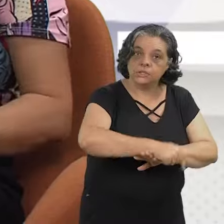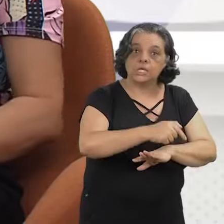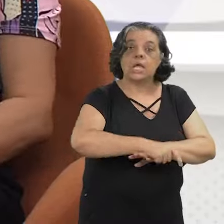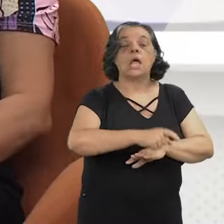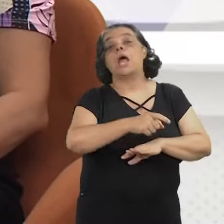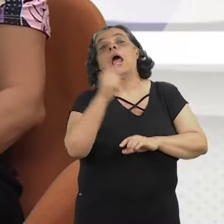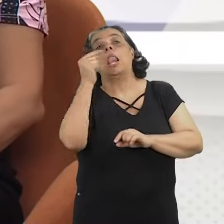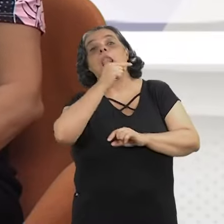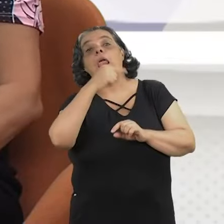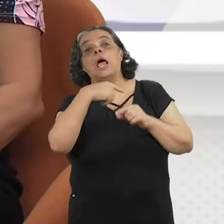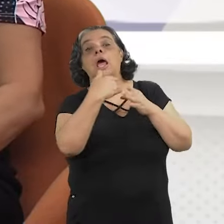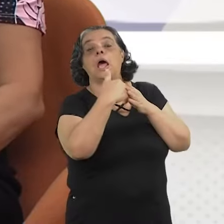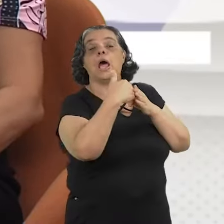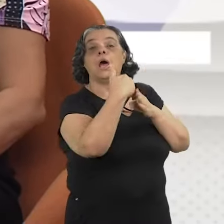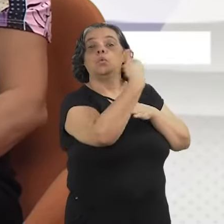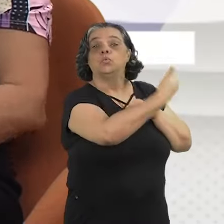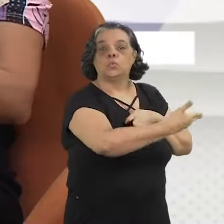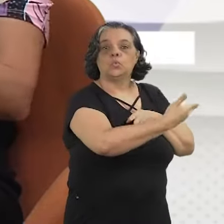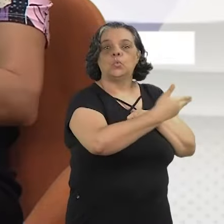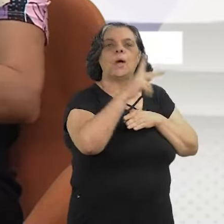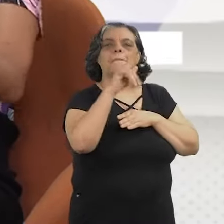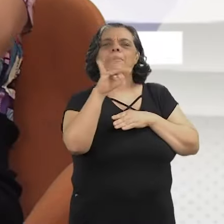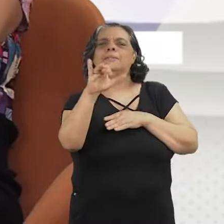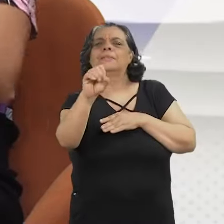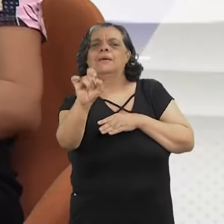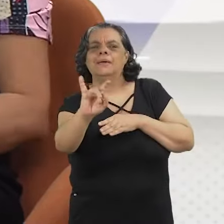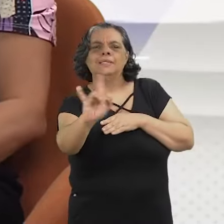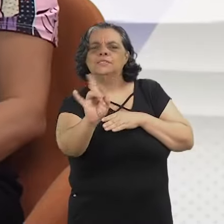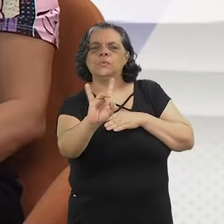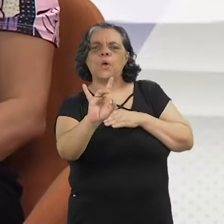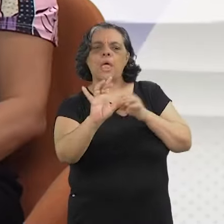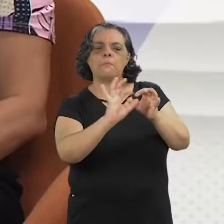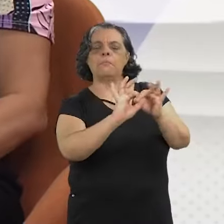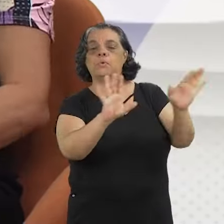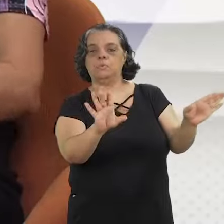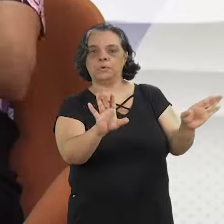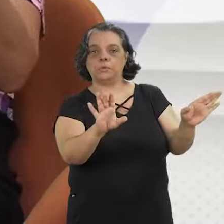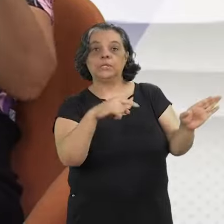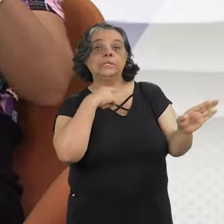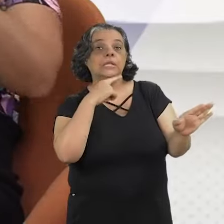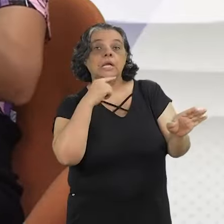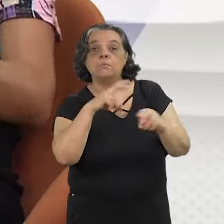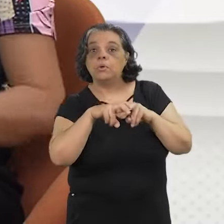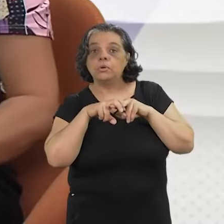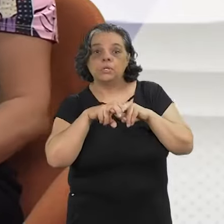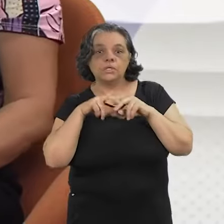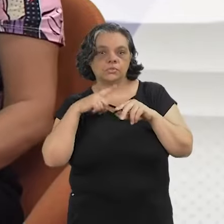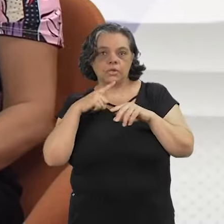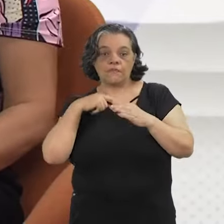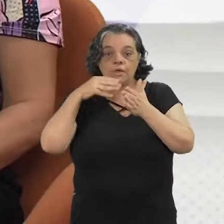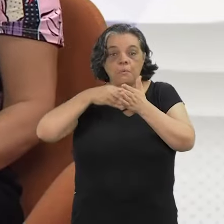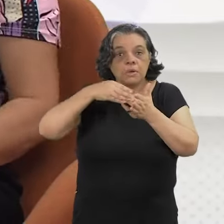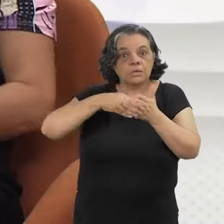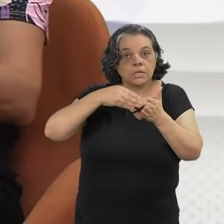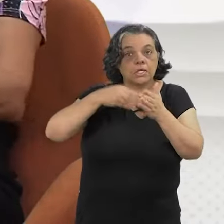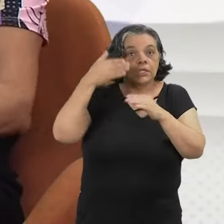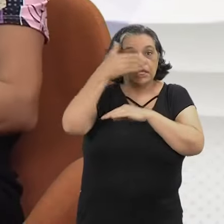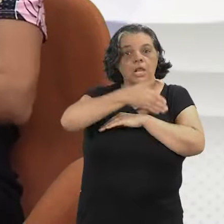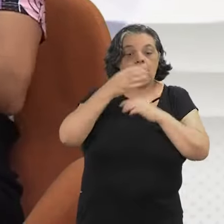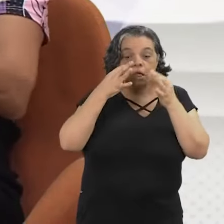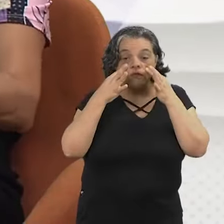o peixe lá na peixaria lá do Pina não é uma conceção pública e nem por isso a vigilância sanitária fica impedida